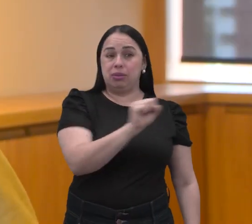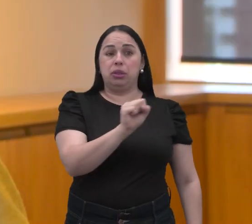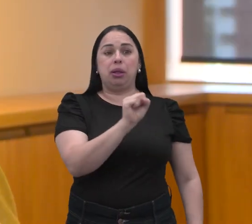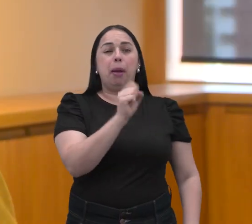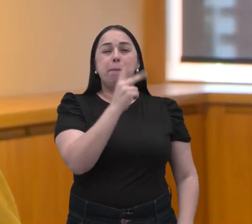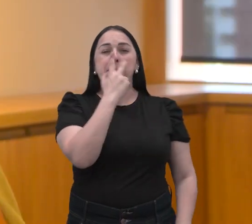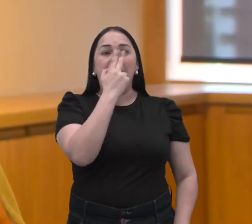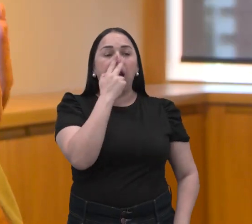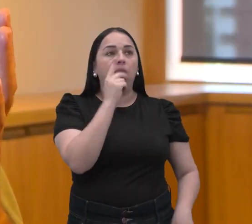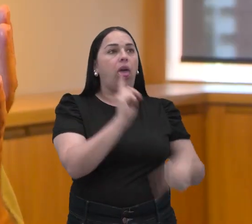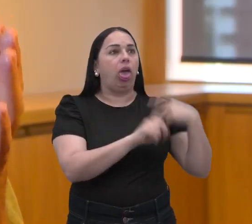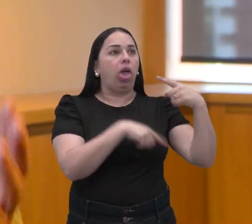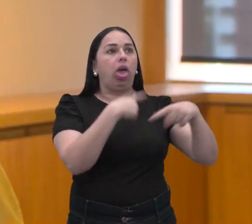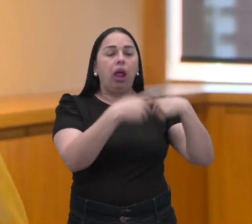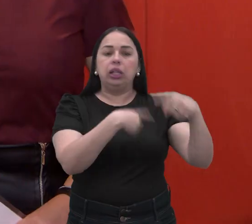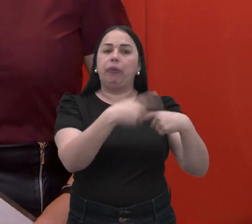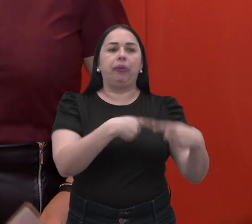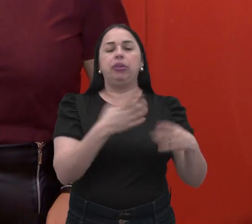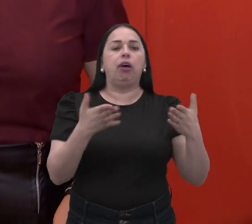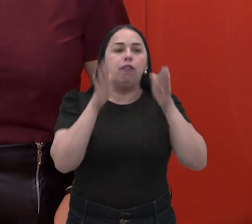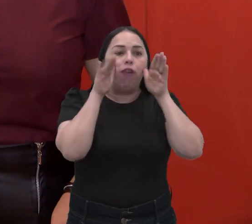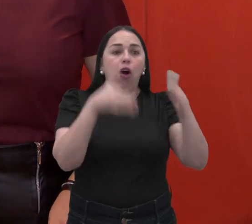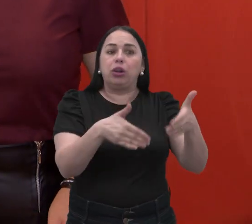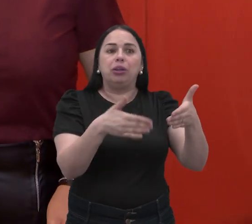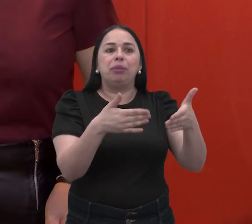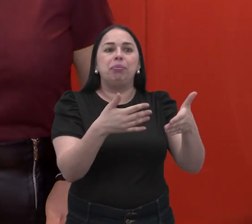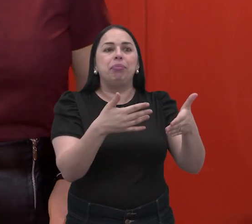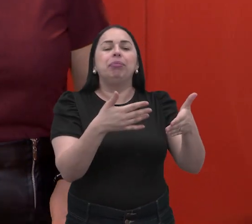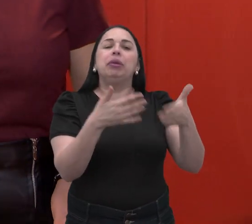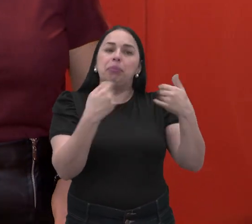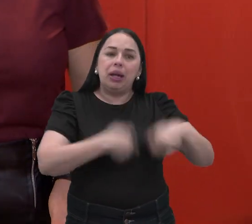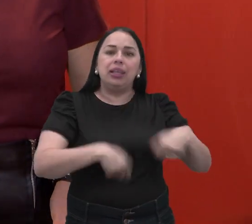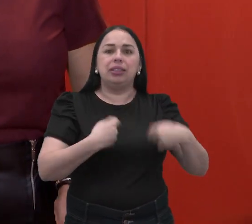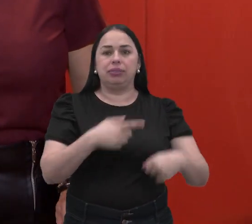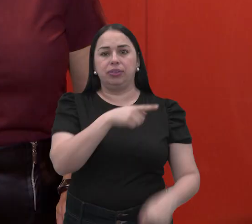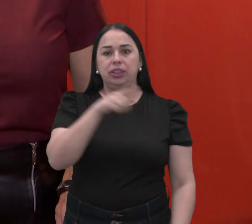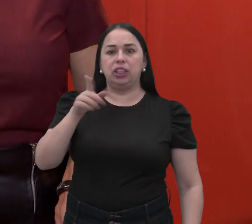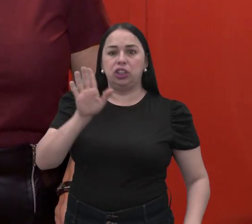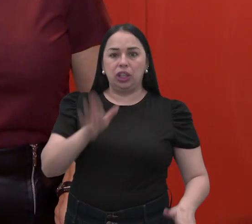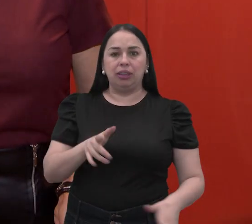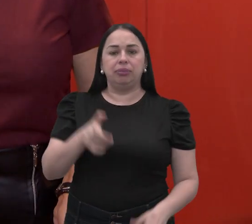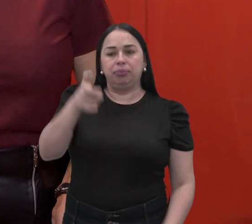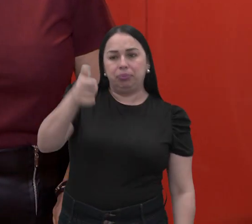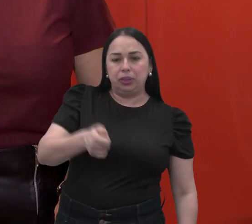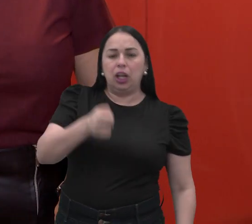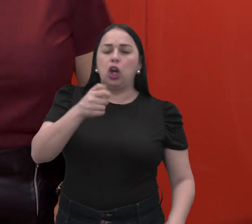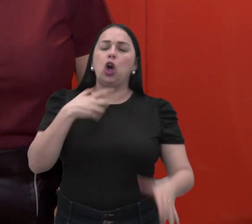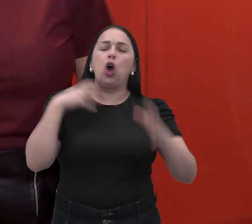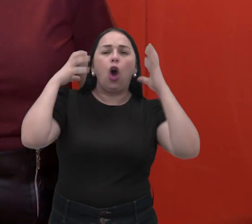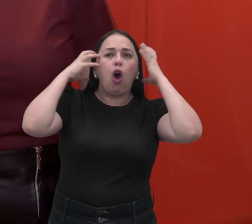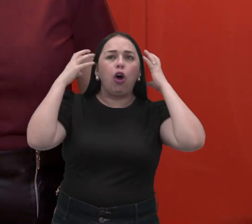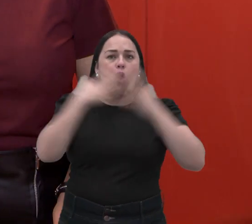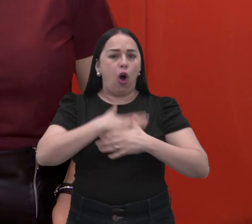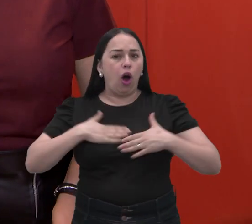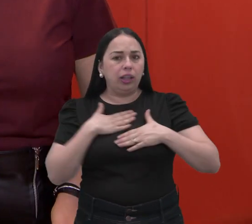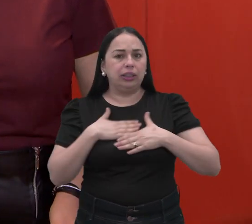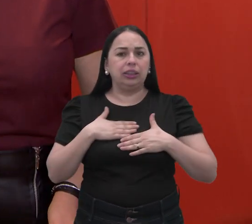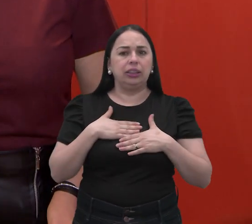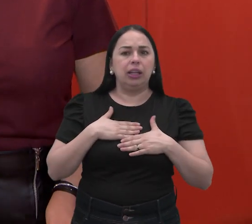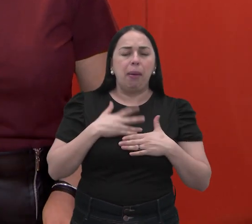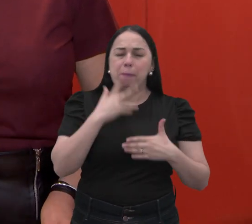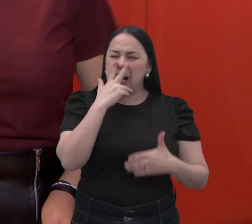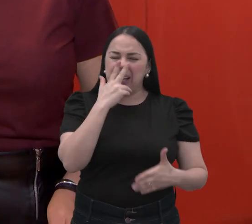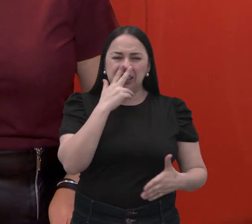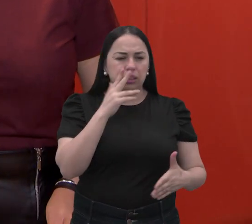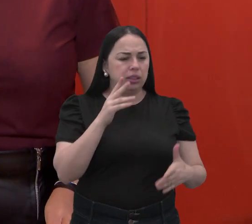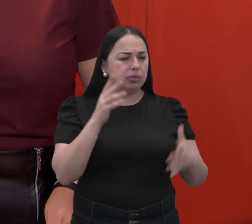parece uma eternidade, aquele silêncio. Então a gente não pode perder o foco, tem que ficar ligado. Você em casa já deve ter passado por isso. Você gosta de rádio, se você ouve,